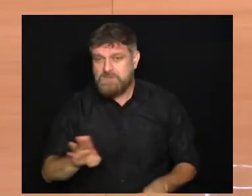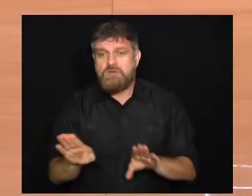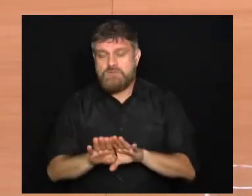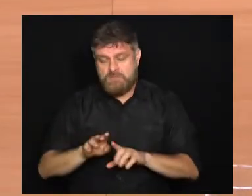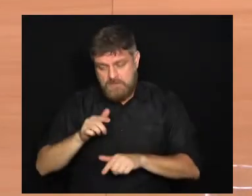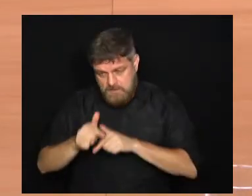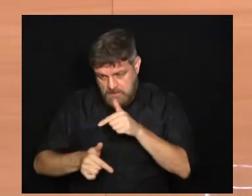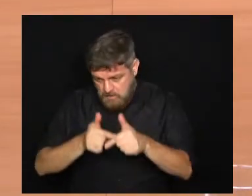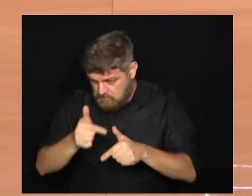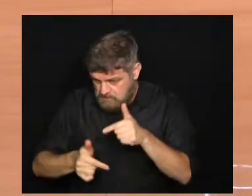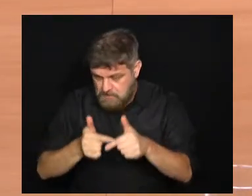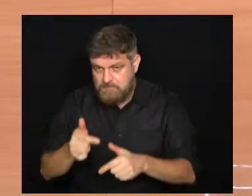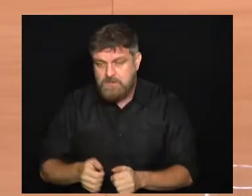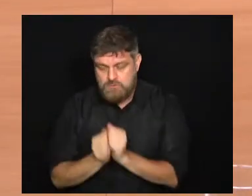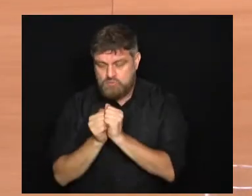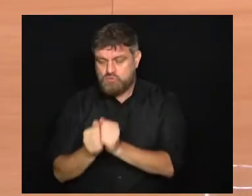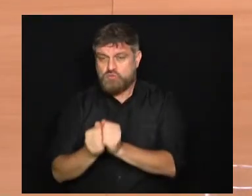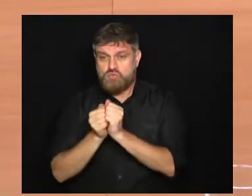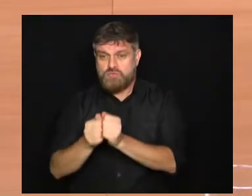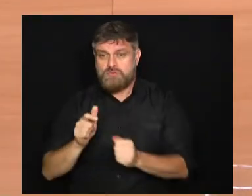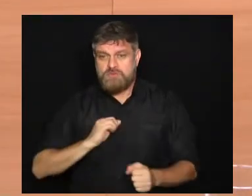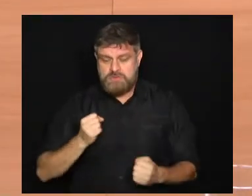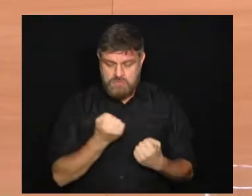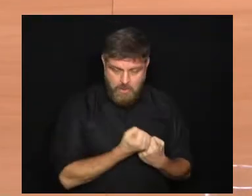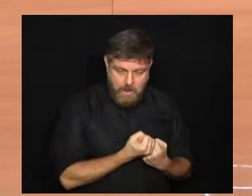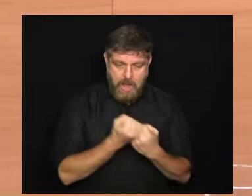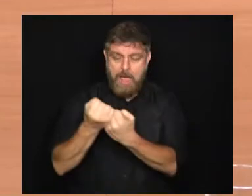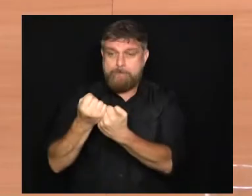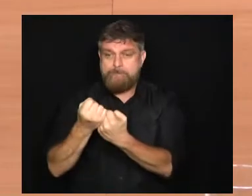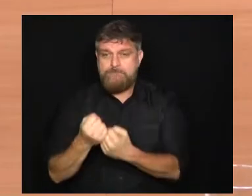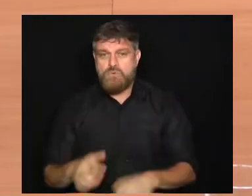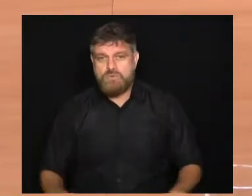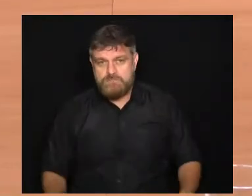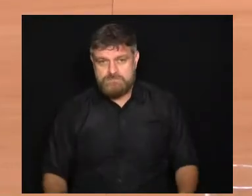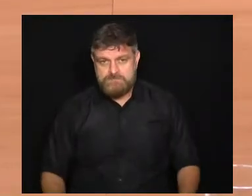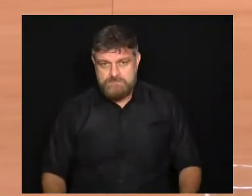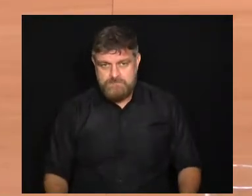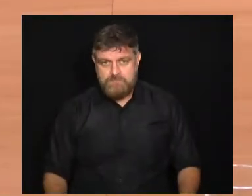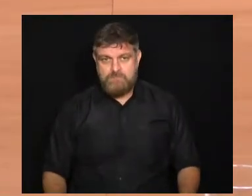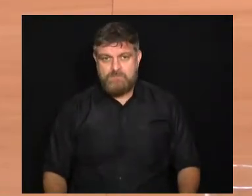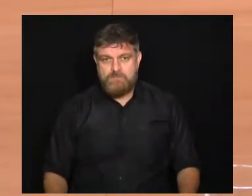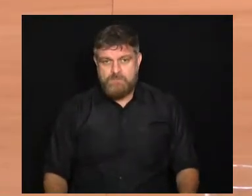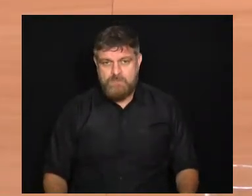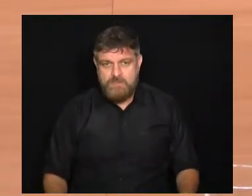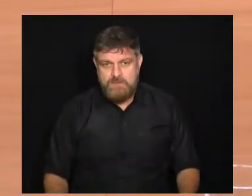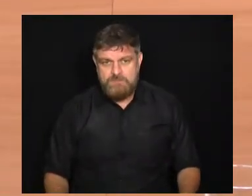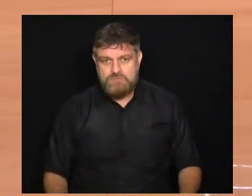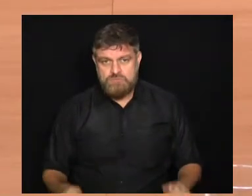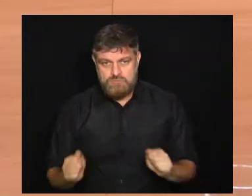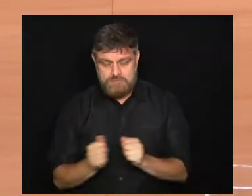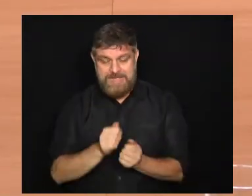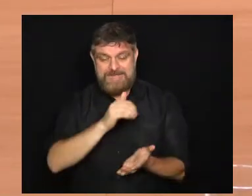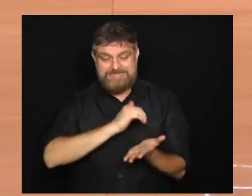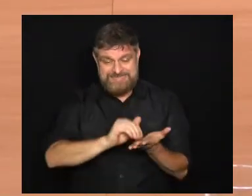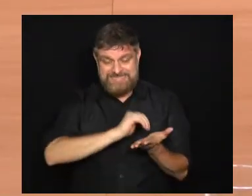conjunto, feito com o apoio que está sendo providenciado, eu não sei dizer em termos de números, mas junto com a própria